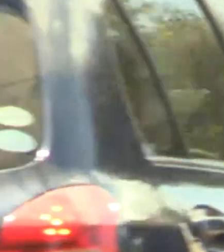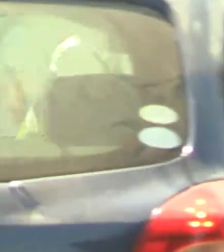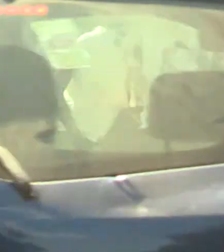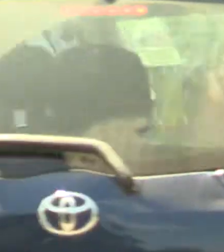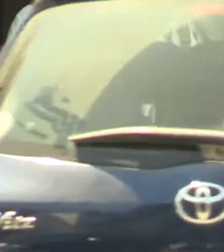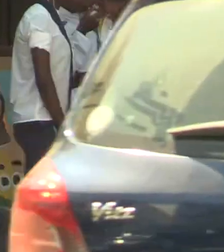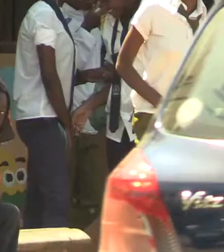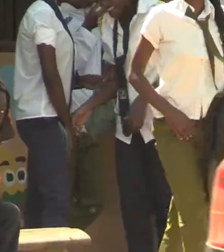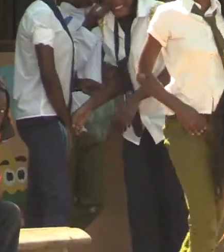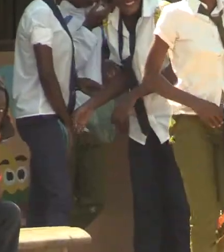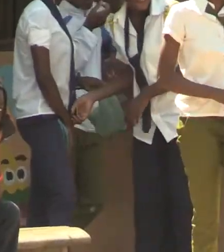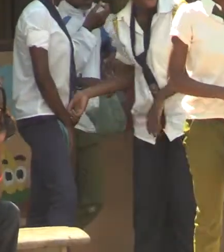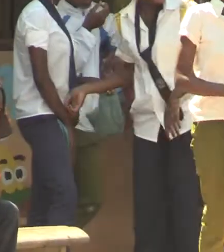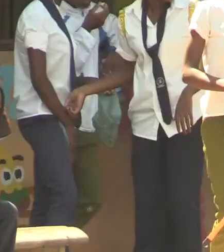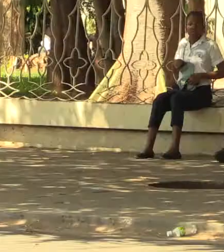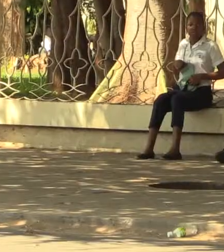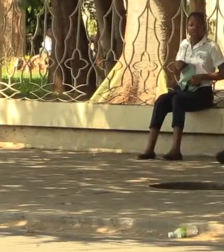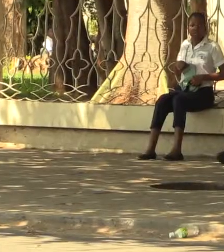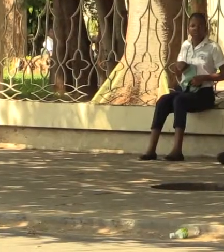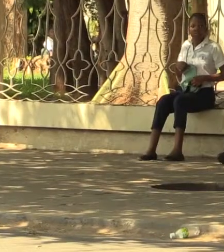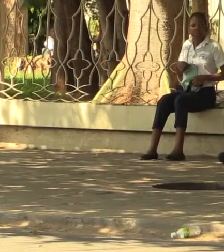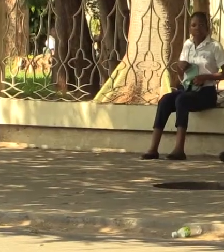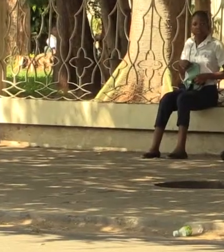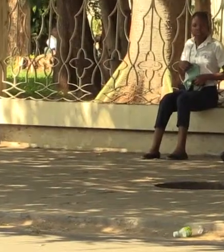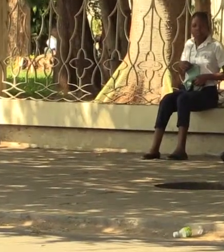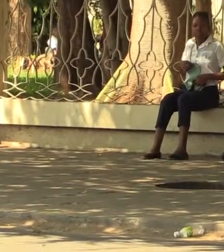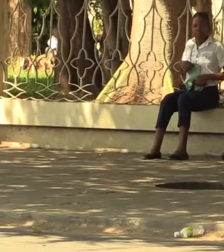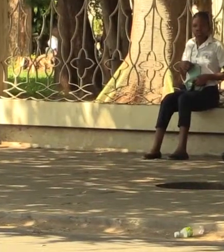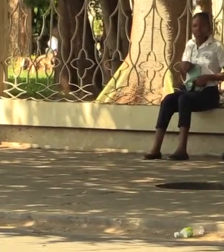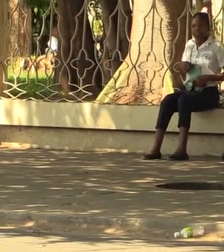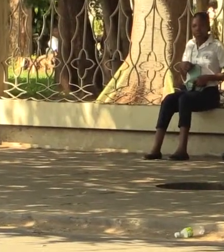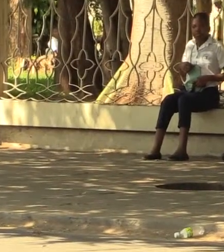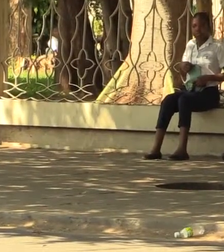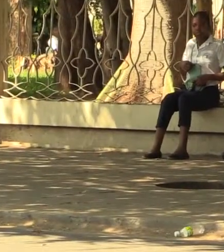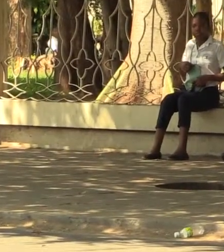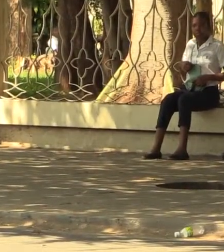os riscos de desenvolver doenças mentais na fase adulta.